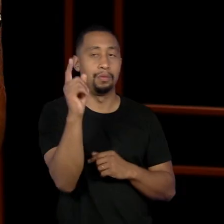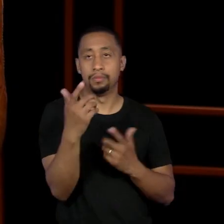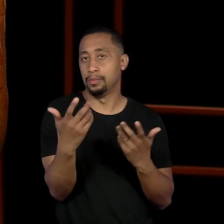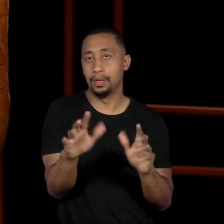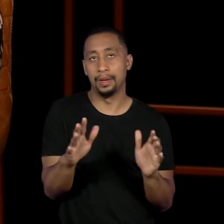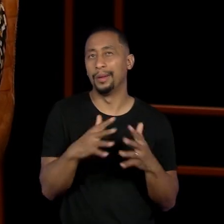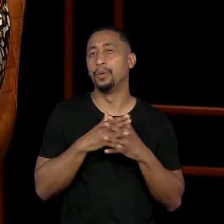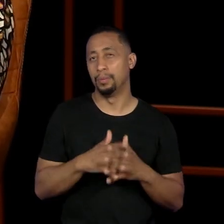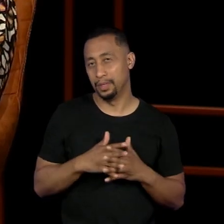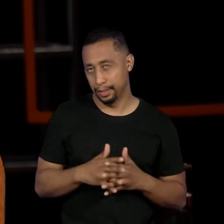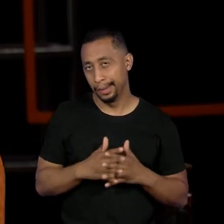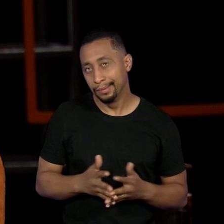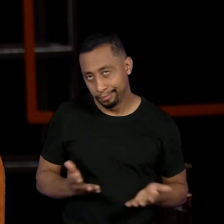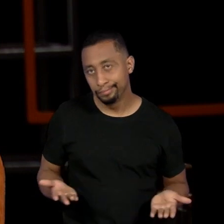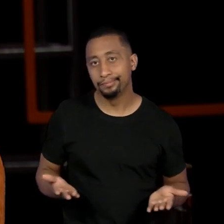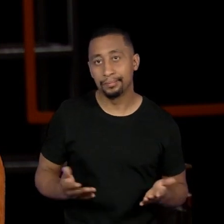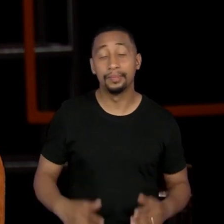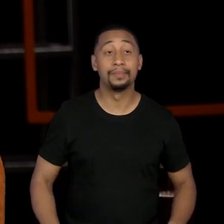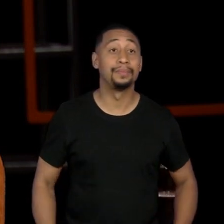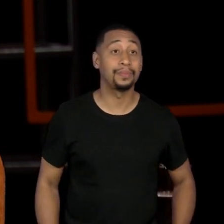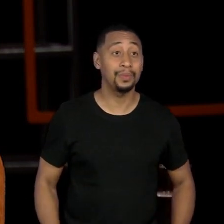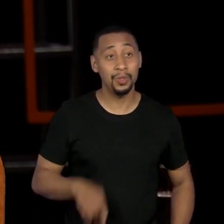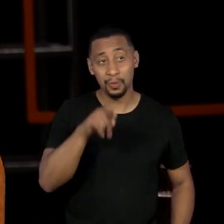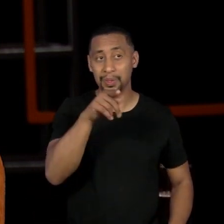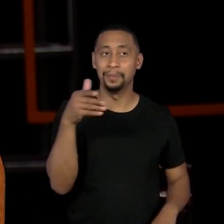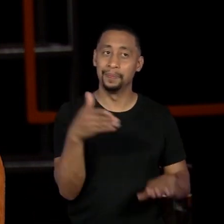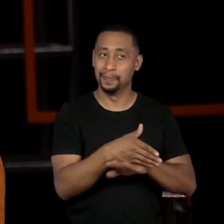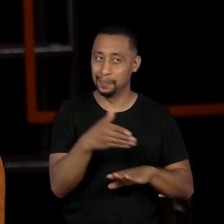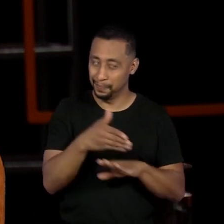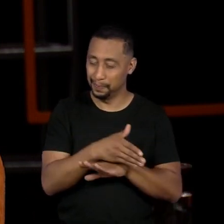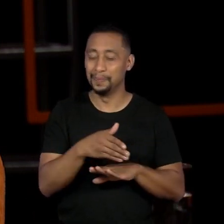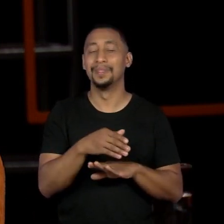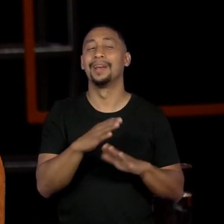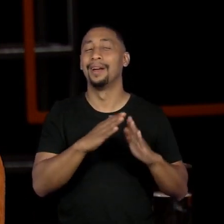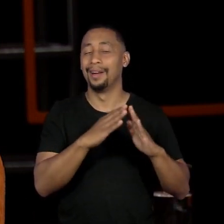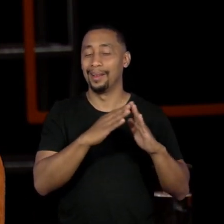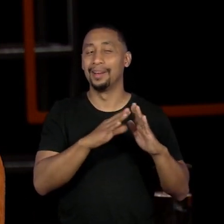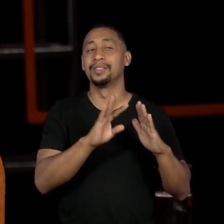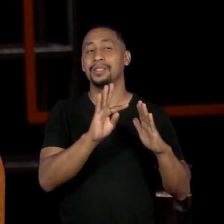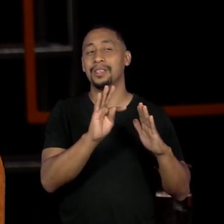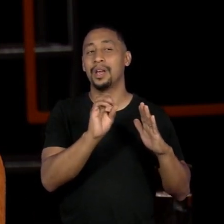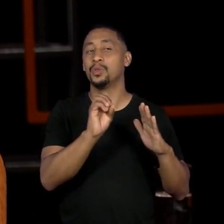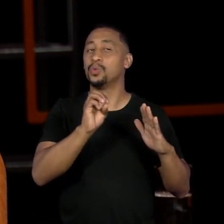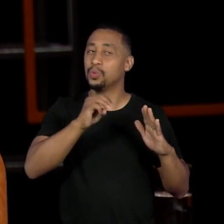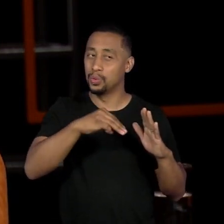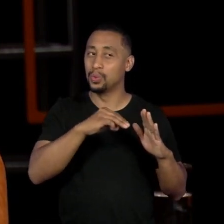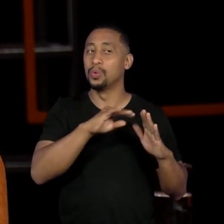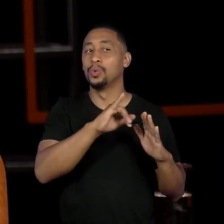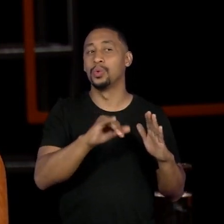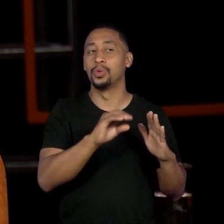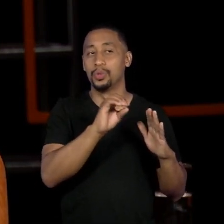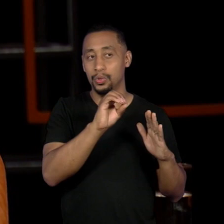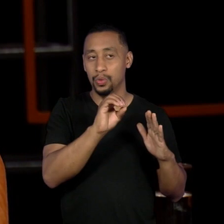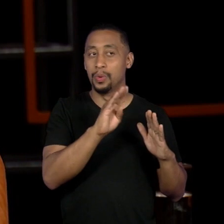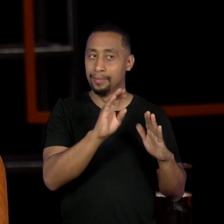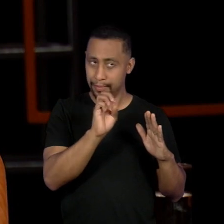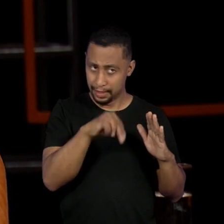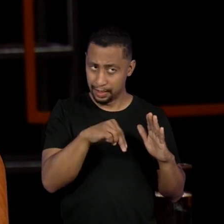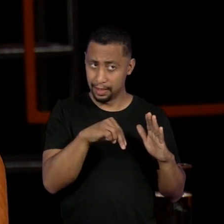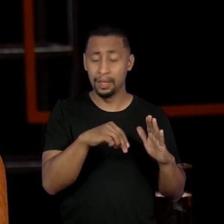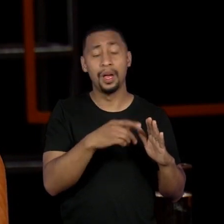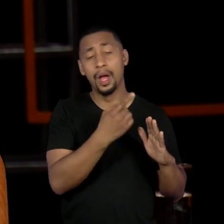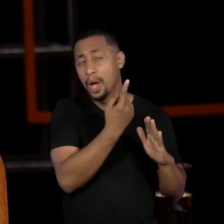complicado. Agora, você frequentou bastante a casa do Tom Jobim, né? Sim. E a última gravação dele